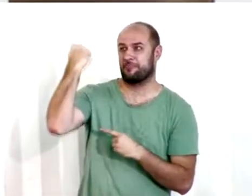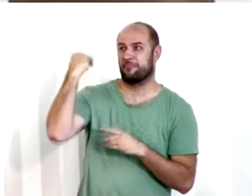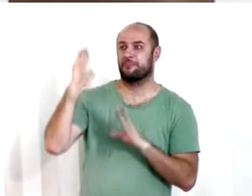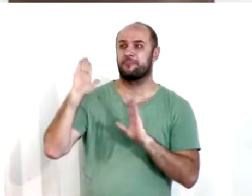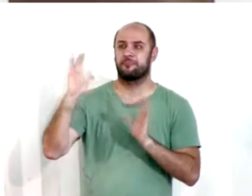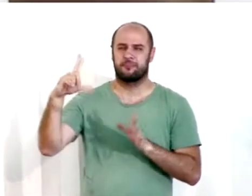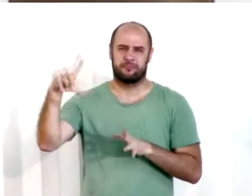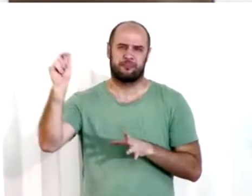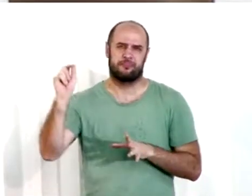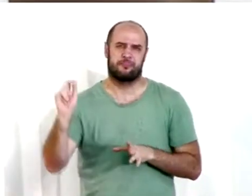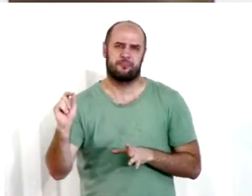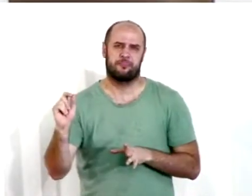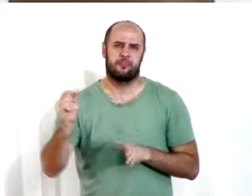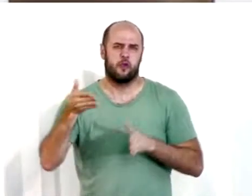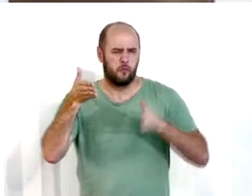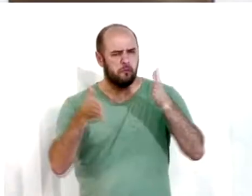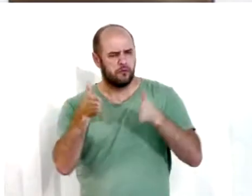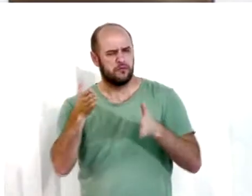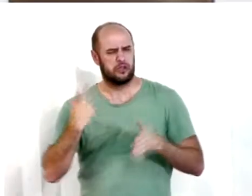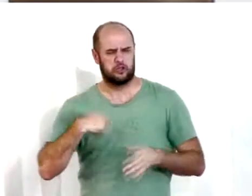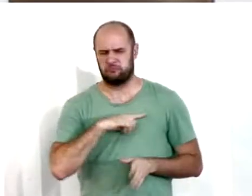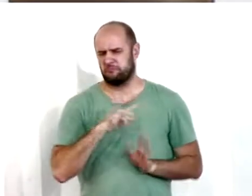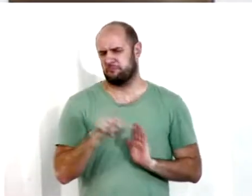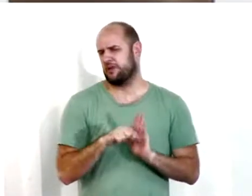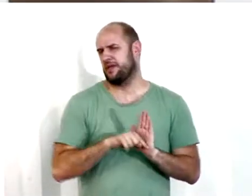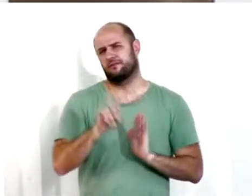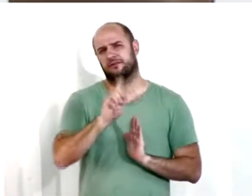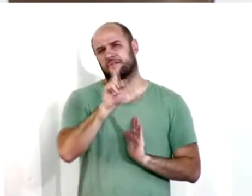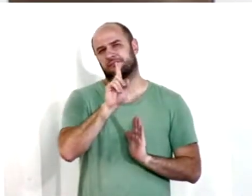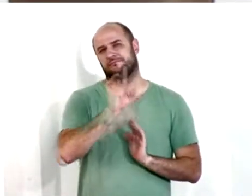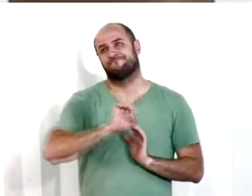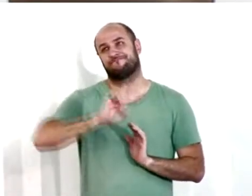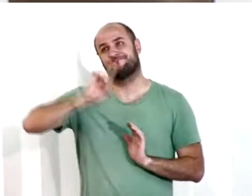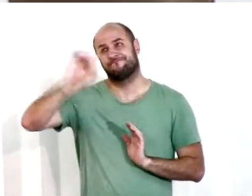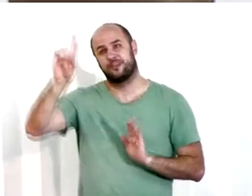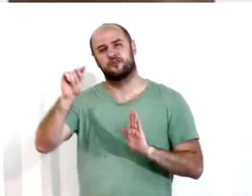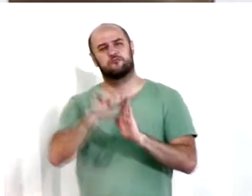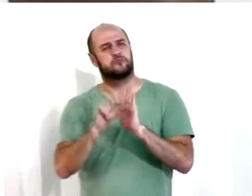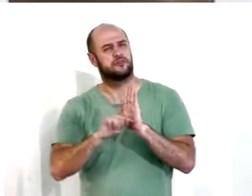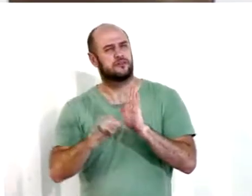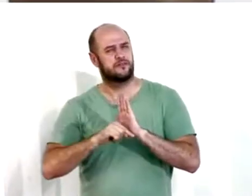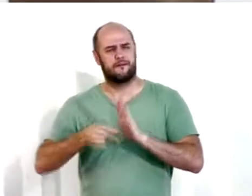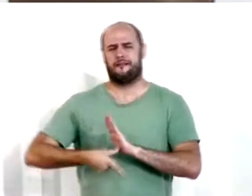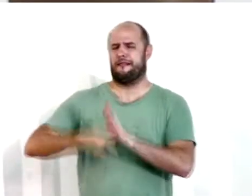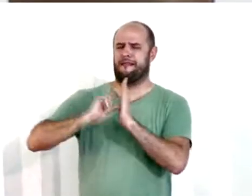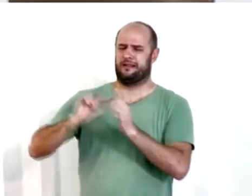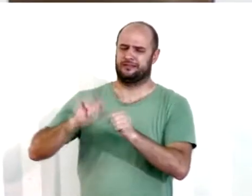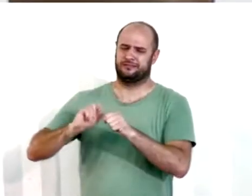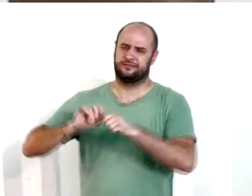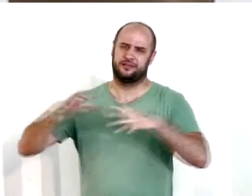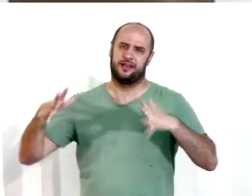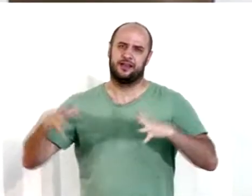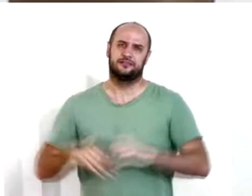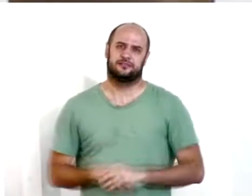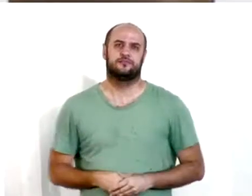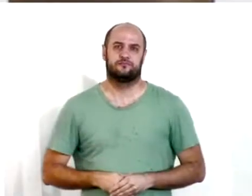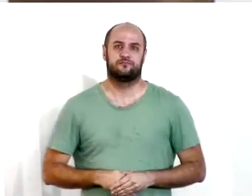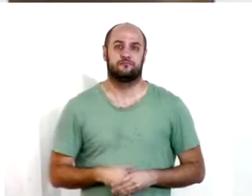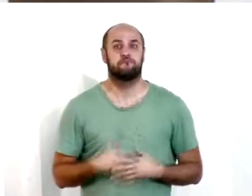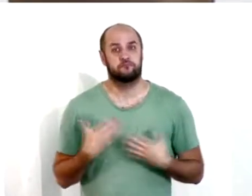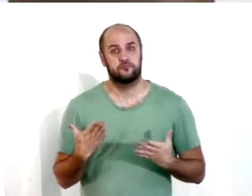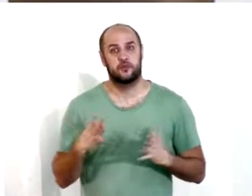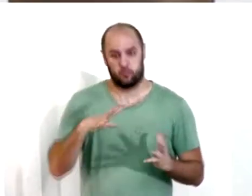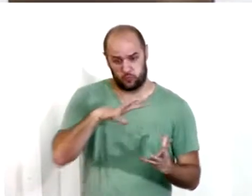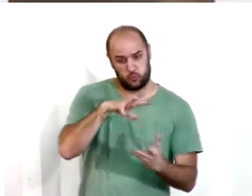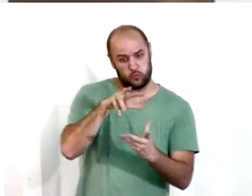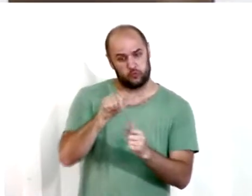foi planejada após queda, mas foi planejada antes de Deus criar todas as coisas. Inclusive a queda